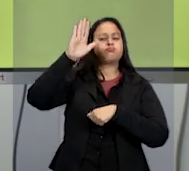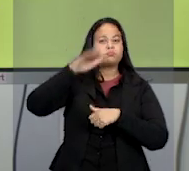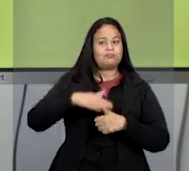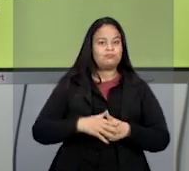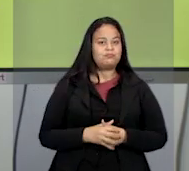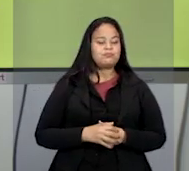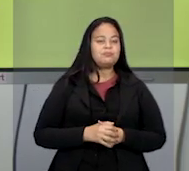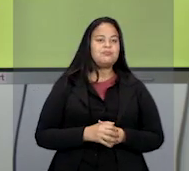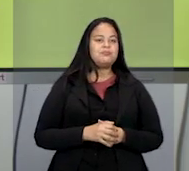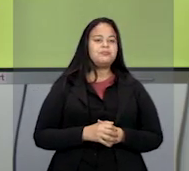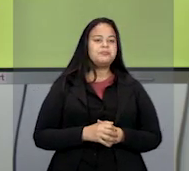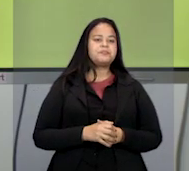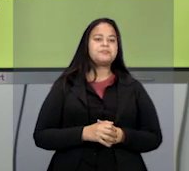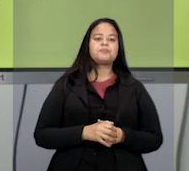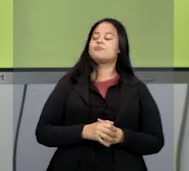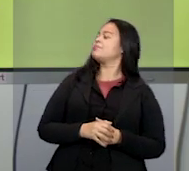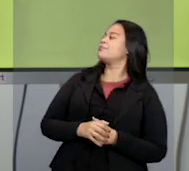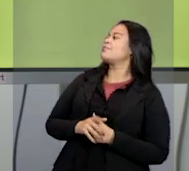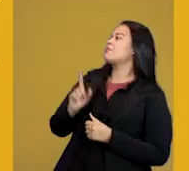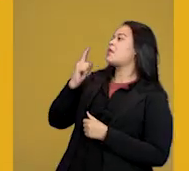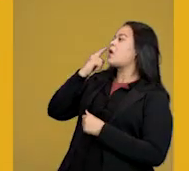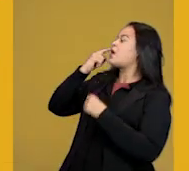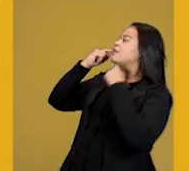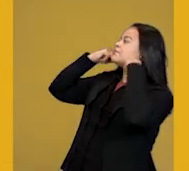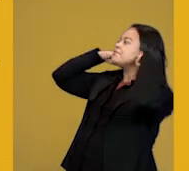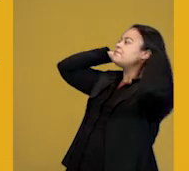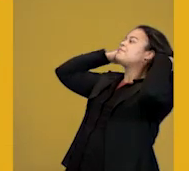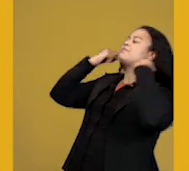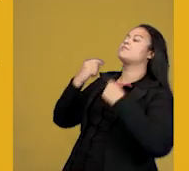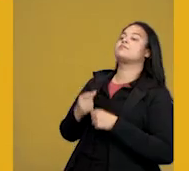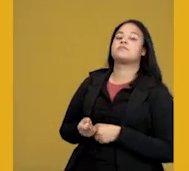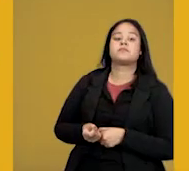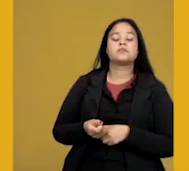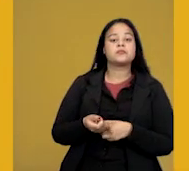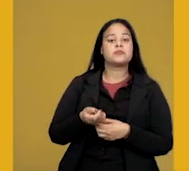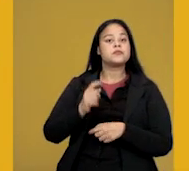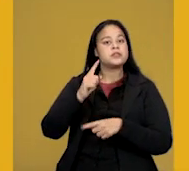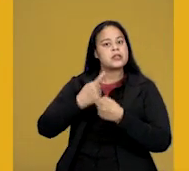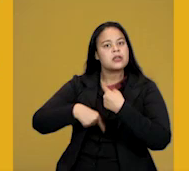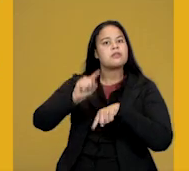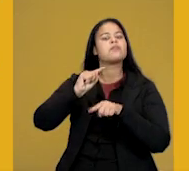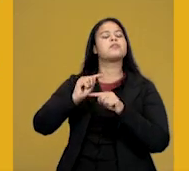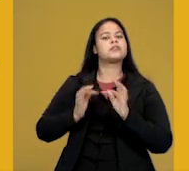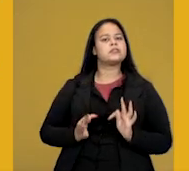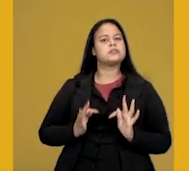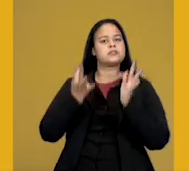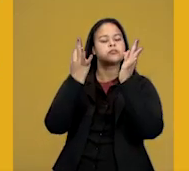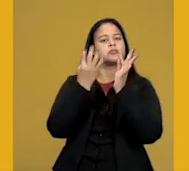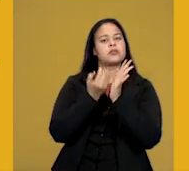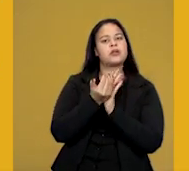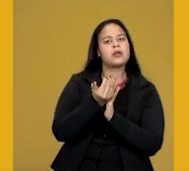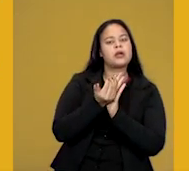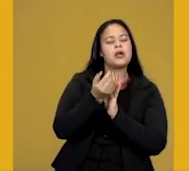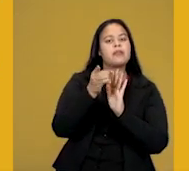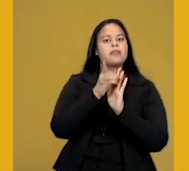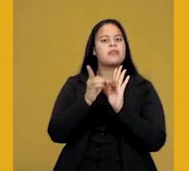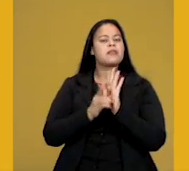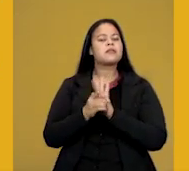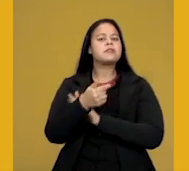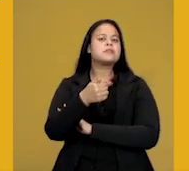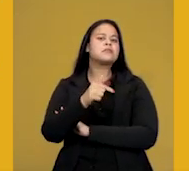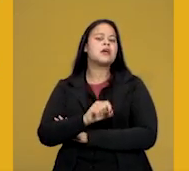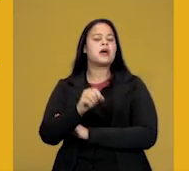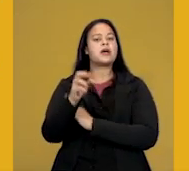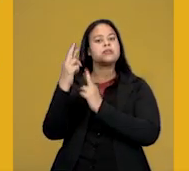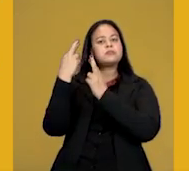Perfeito? Olha só, foram as inovações tecnológicas ocorridas a partir da década de 70, né, as responsáveis